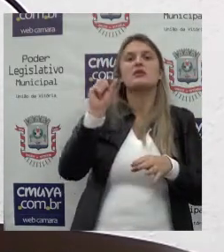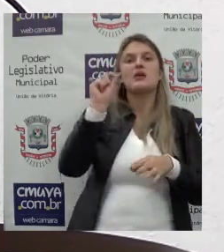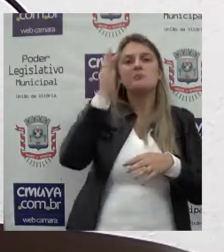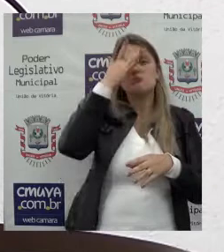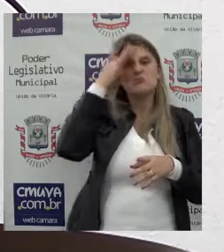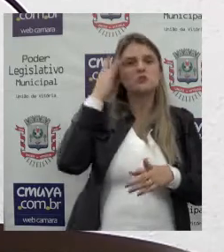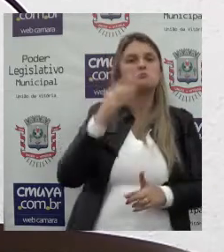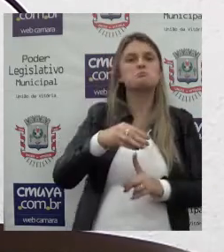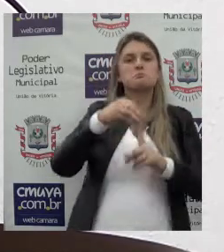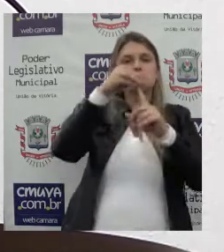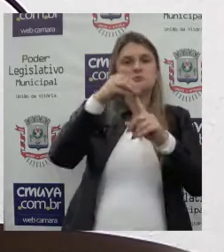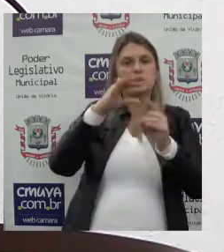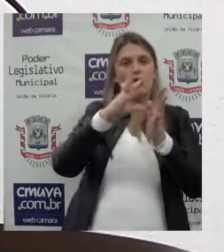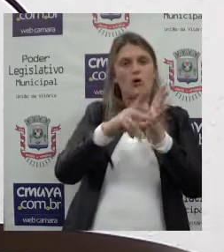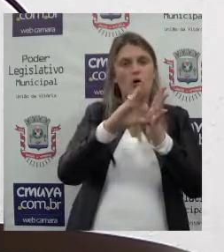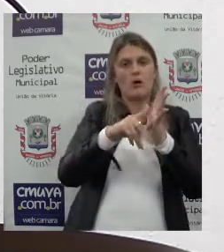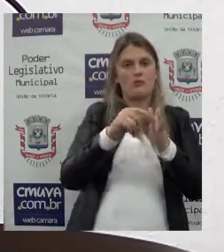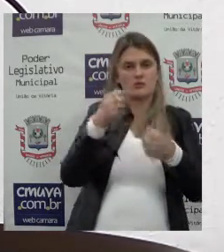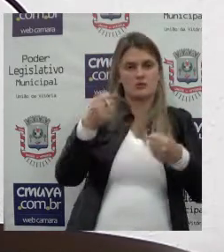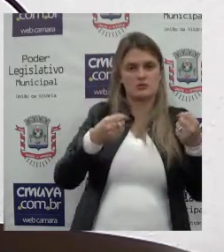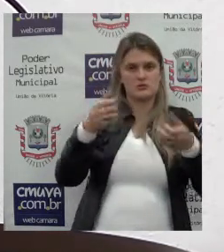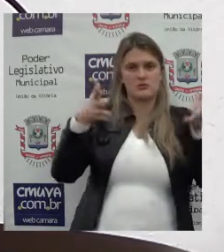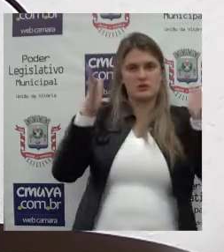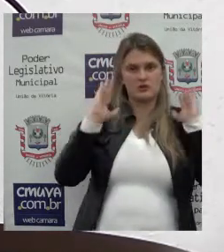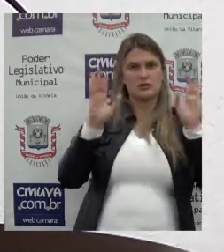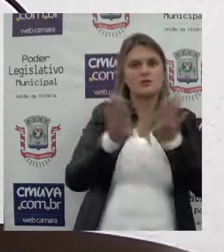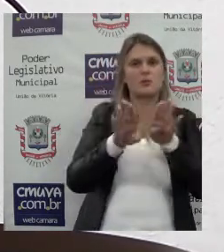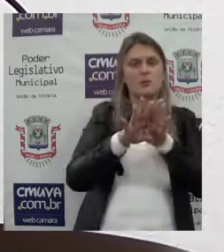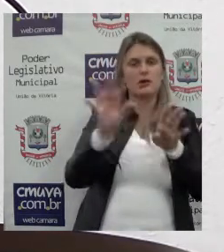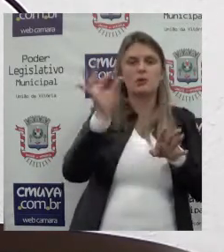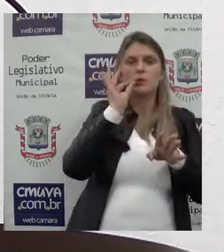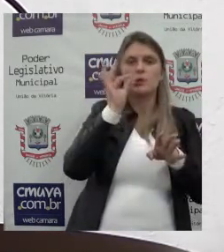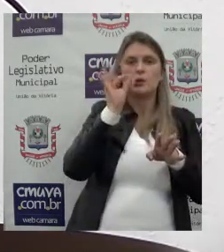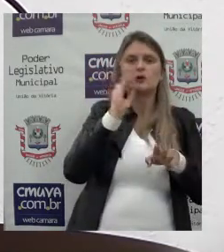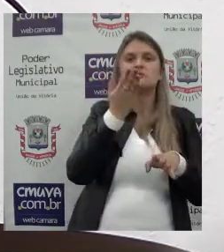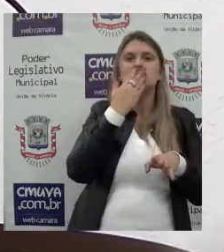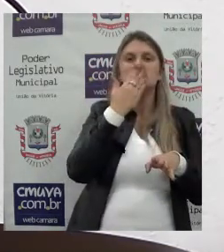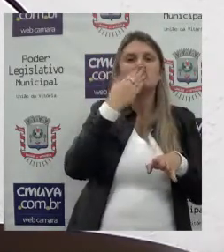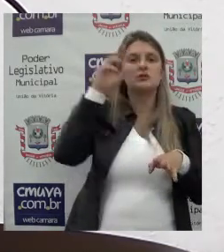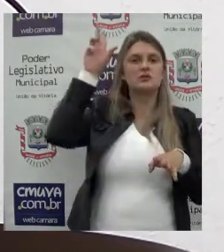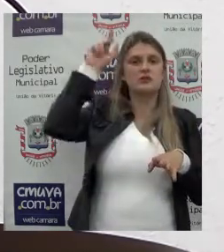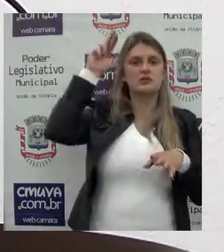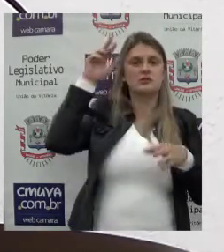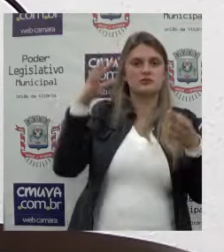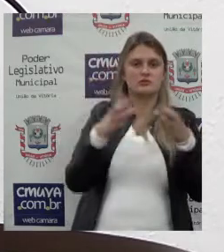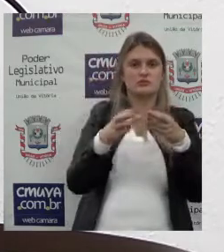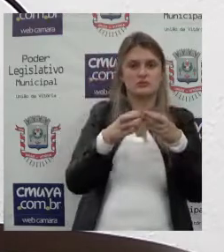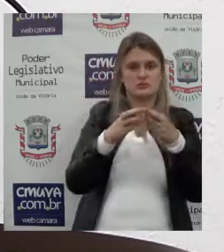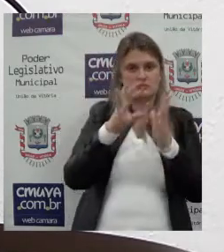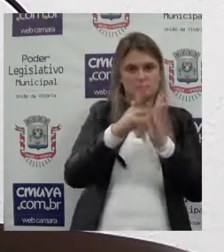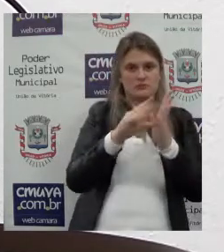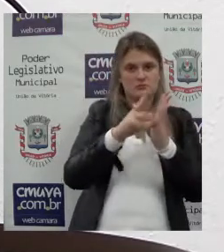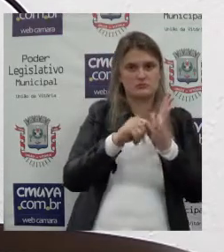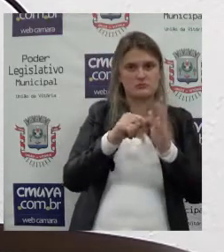Estava em Laranjeiras do Sul. Sabe quem que eram os principais saqueadores das cargas? Até de maconha saqueavam, os índios.